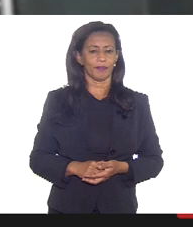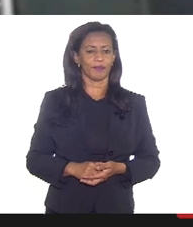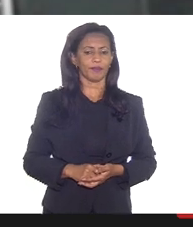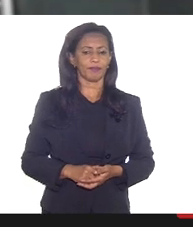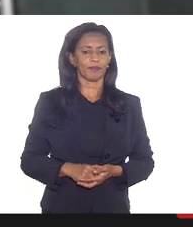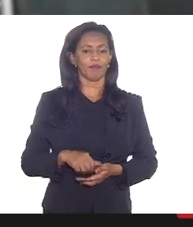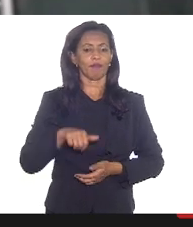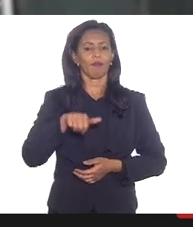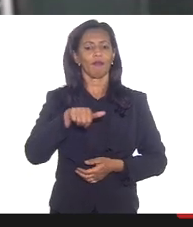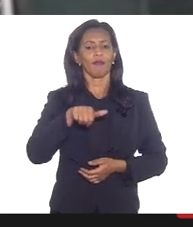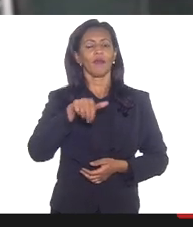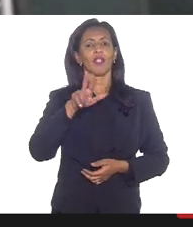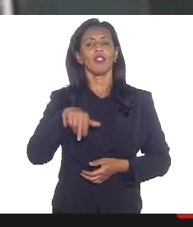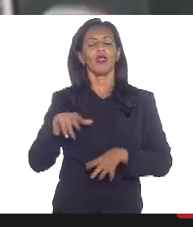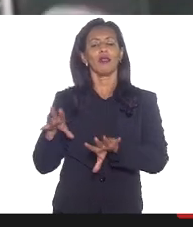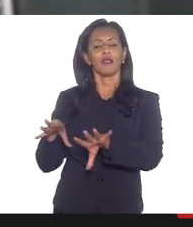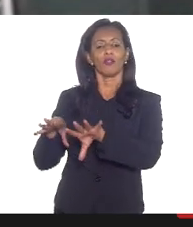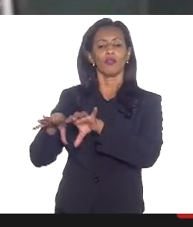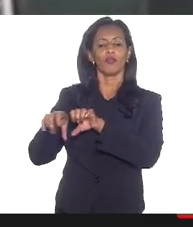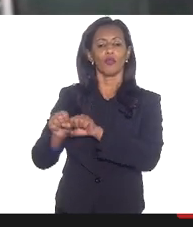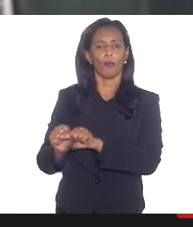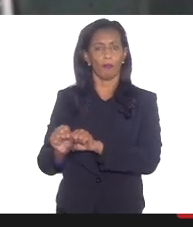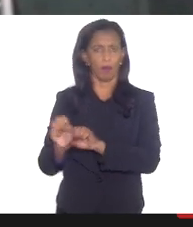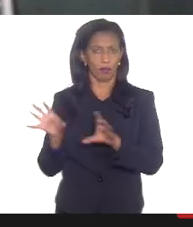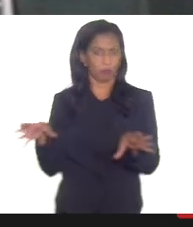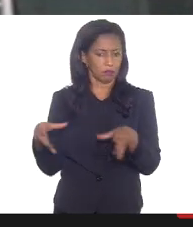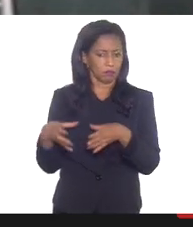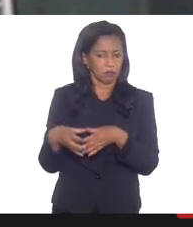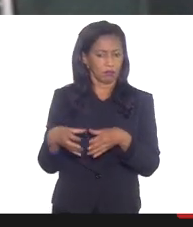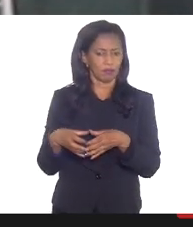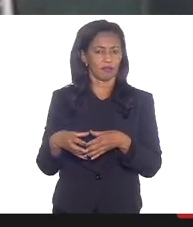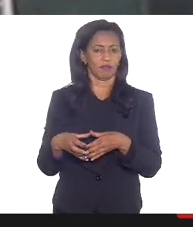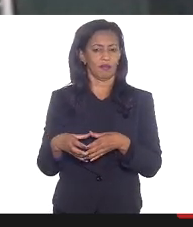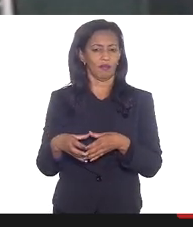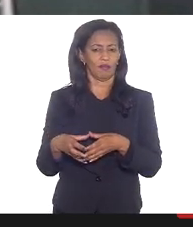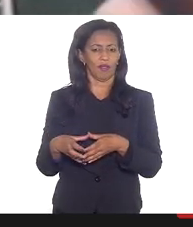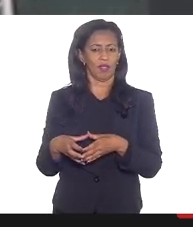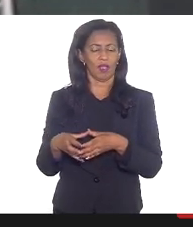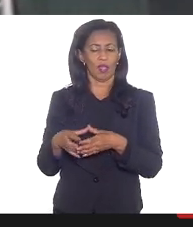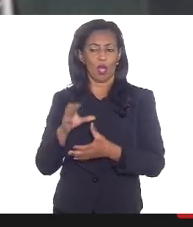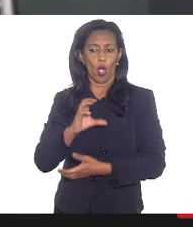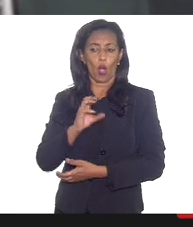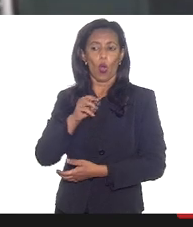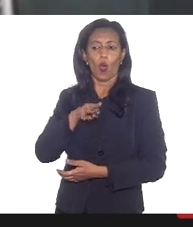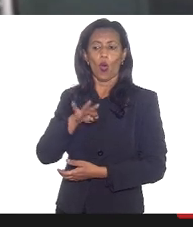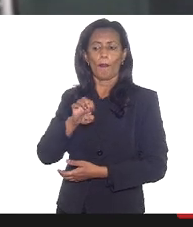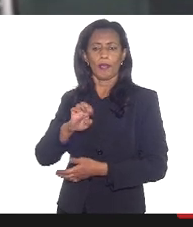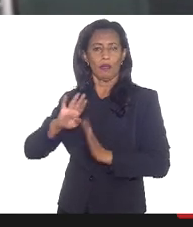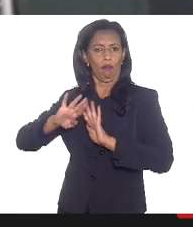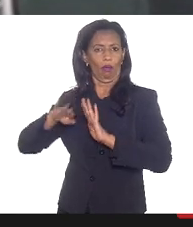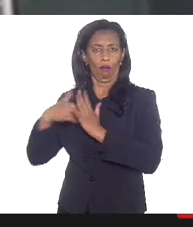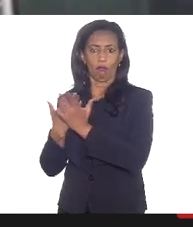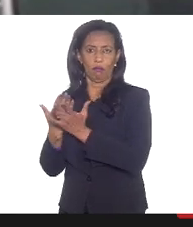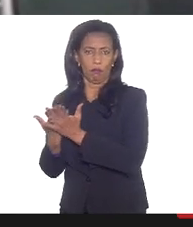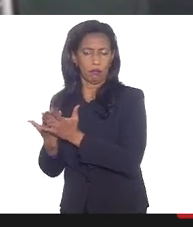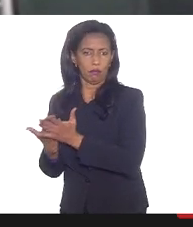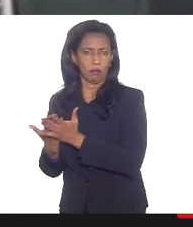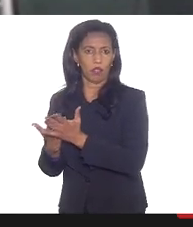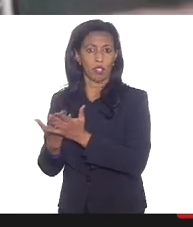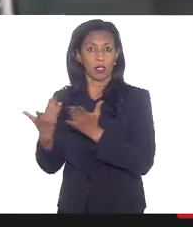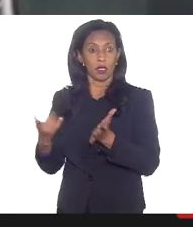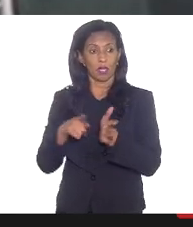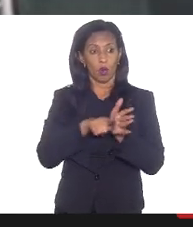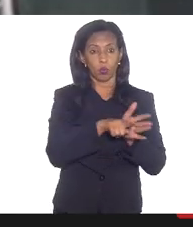Quem está formando a categoria não são só os comitês escolares, etc. São